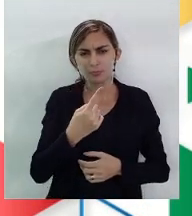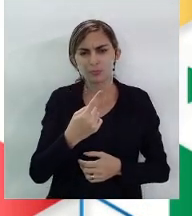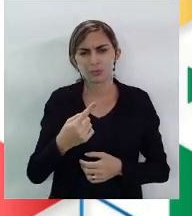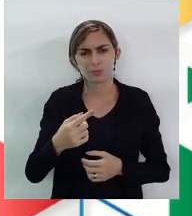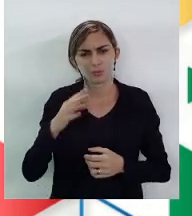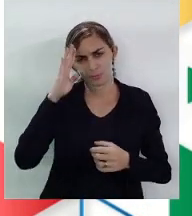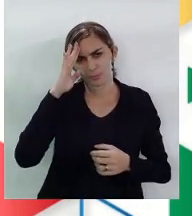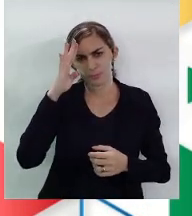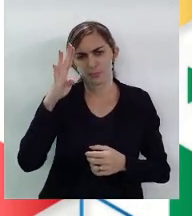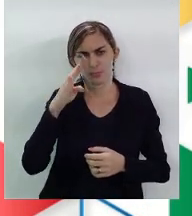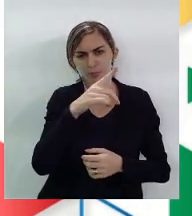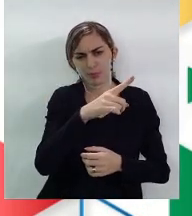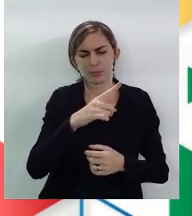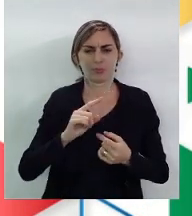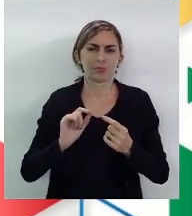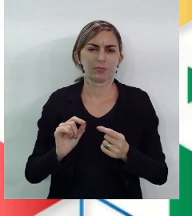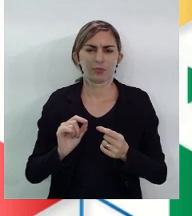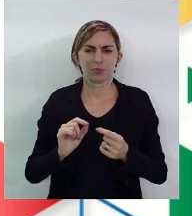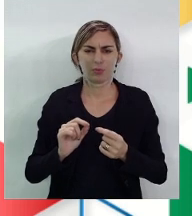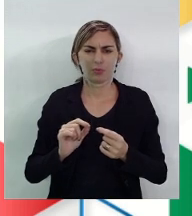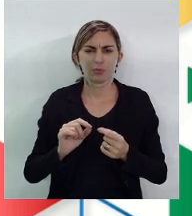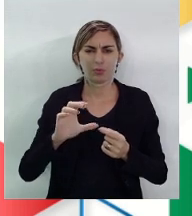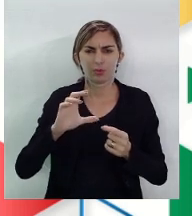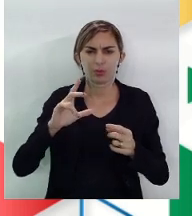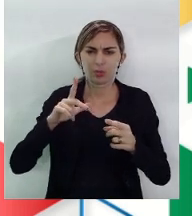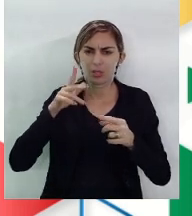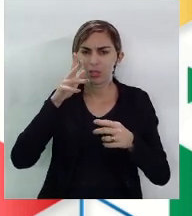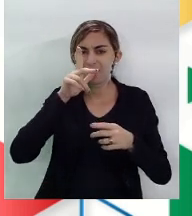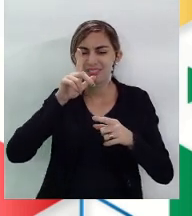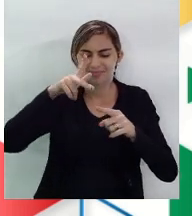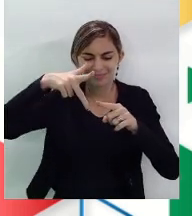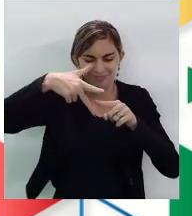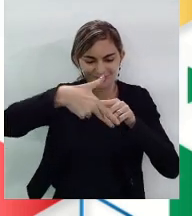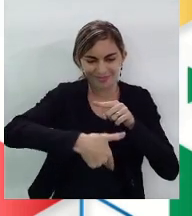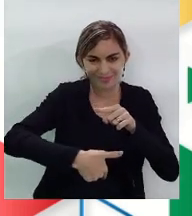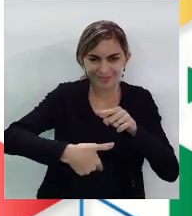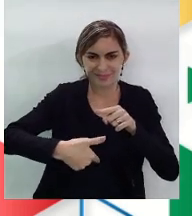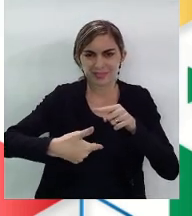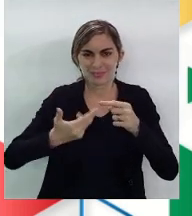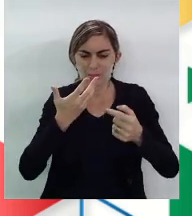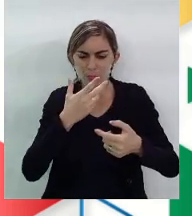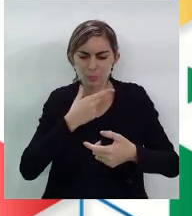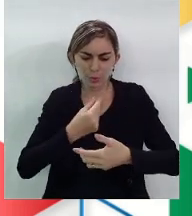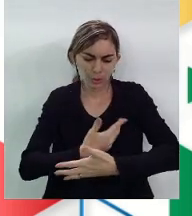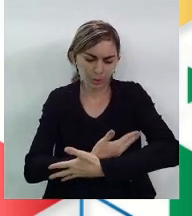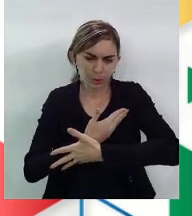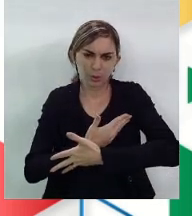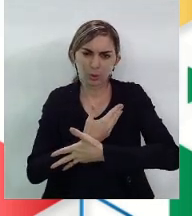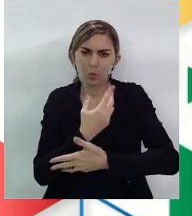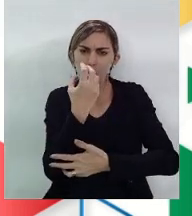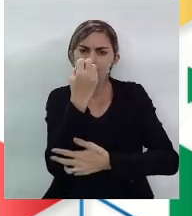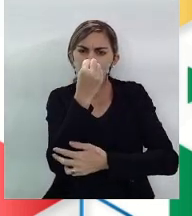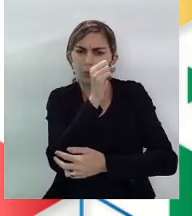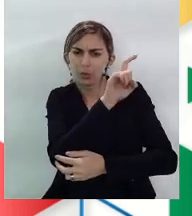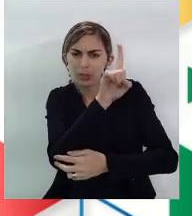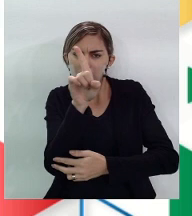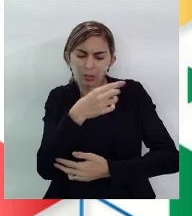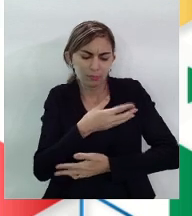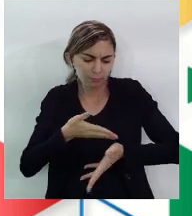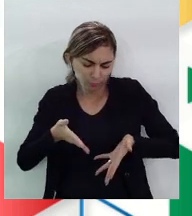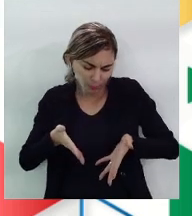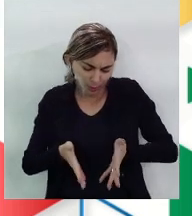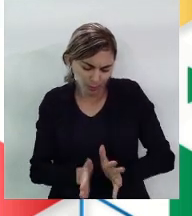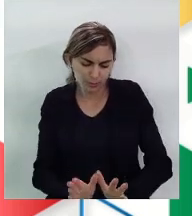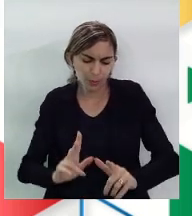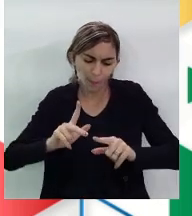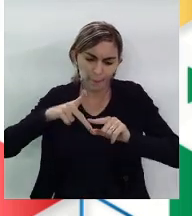Os principais ritos são a circuncisão, realizada em meninos com 8 dias de vida de